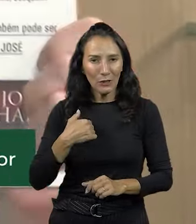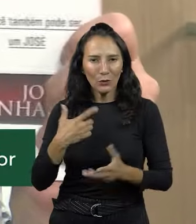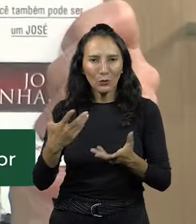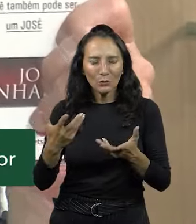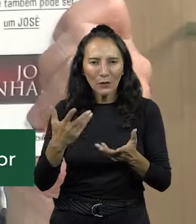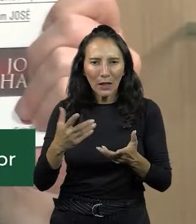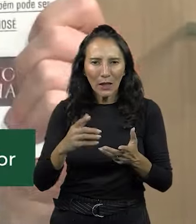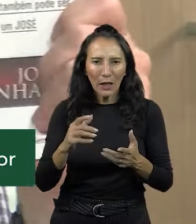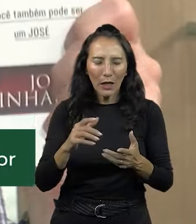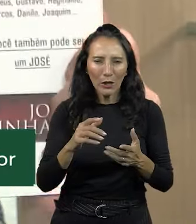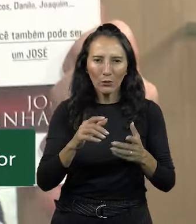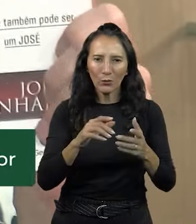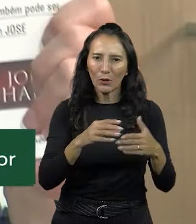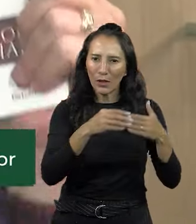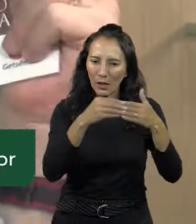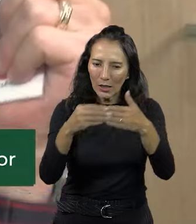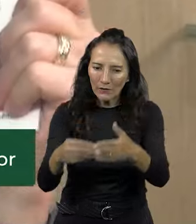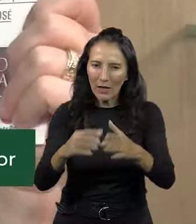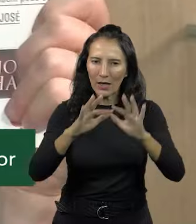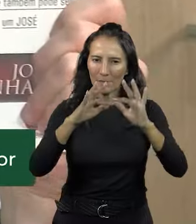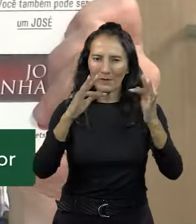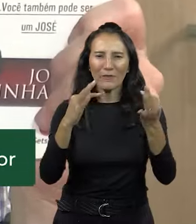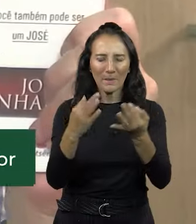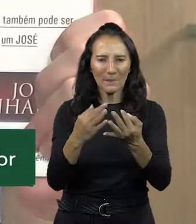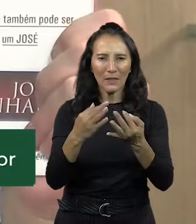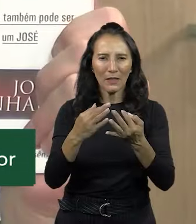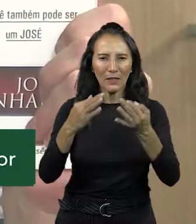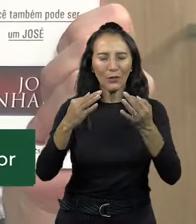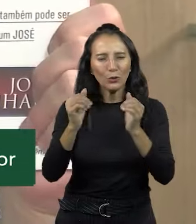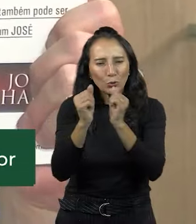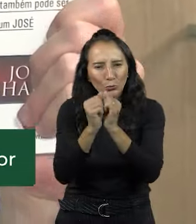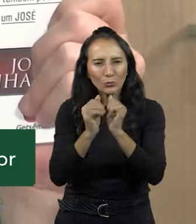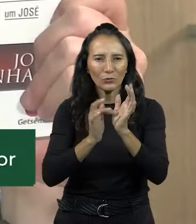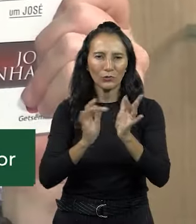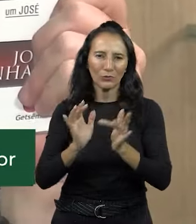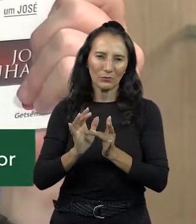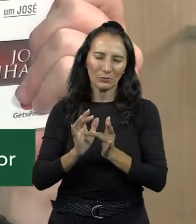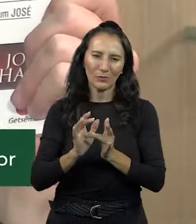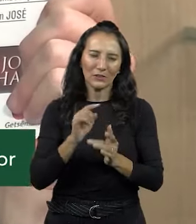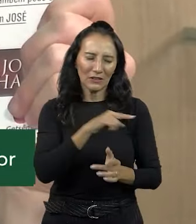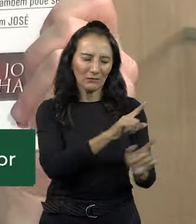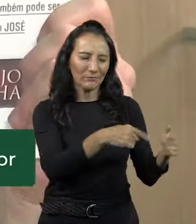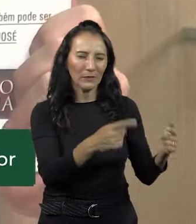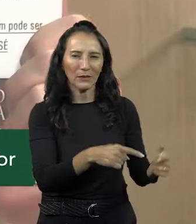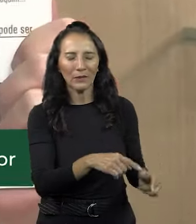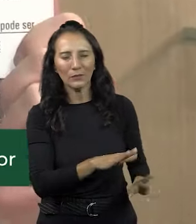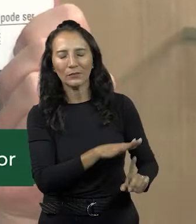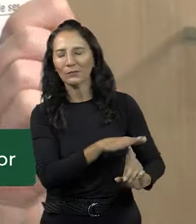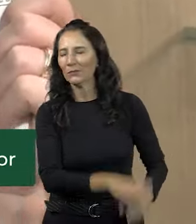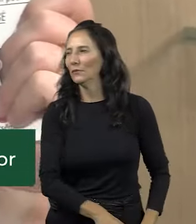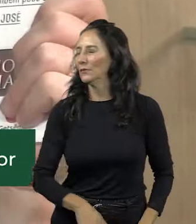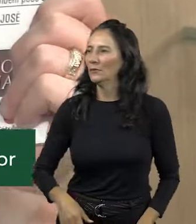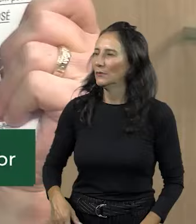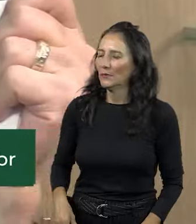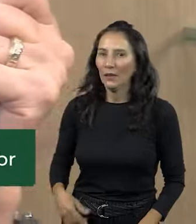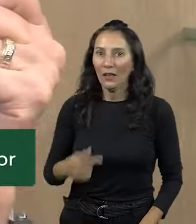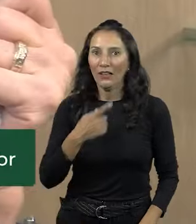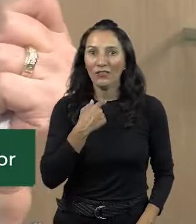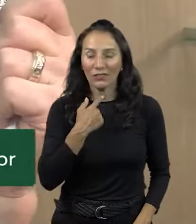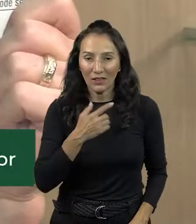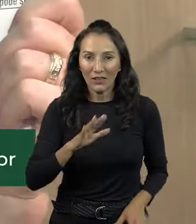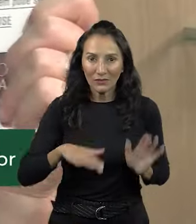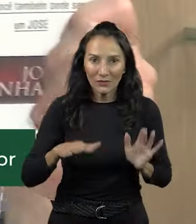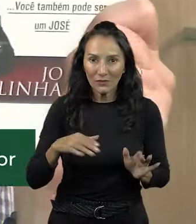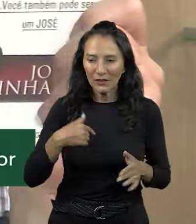está então eu vou vencer Essas barreiras muitas vezes eu queria estar num futebol muitas vezes queria